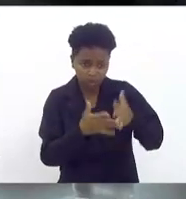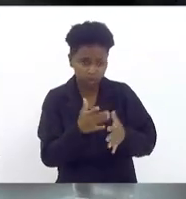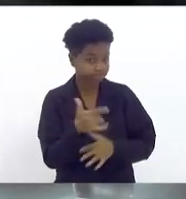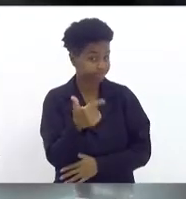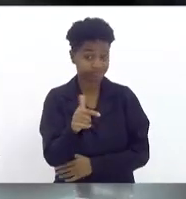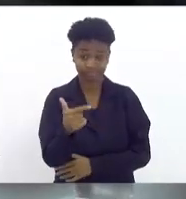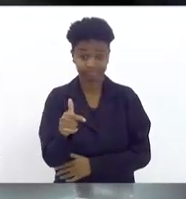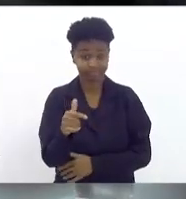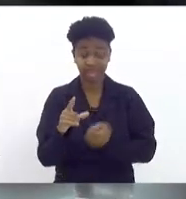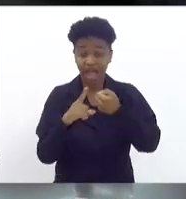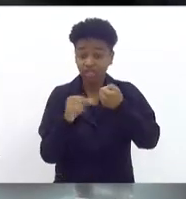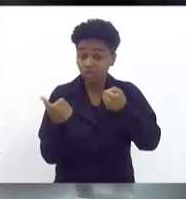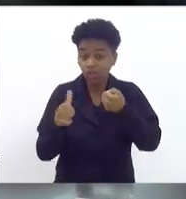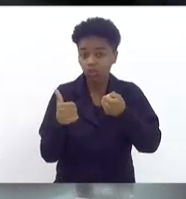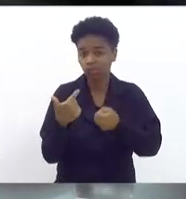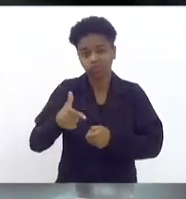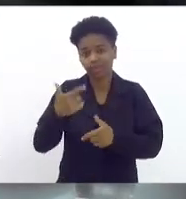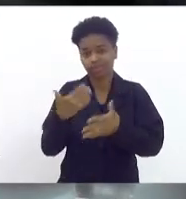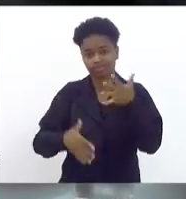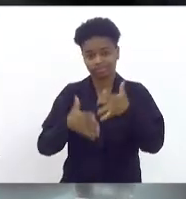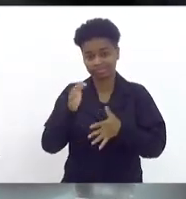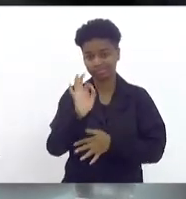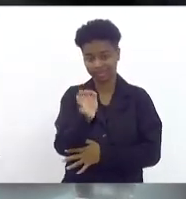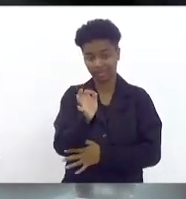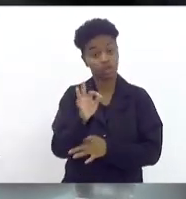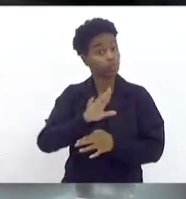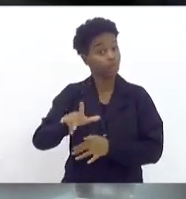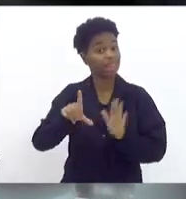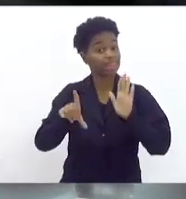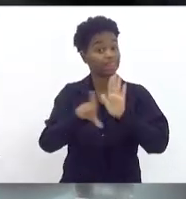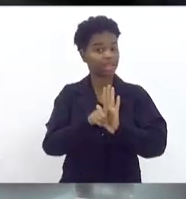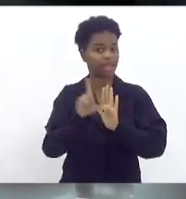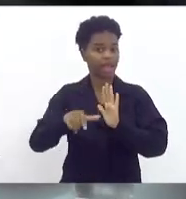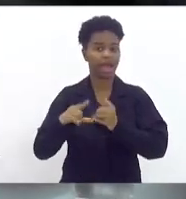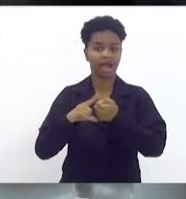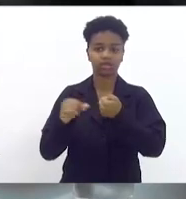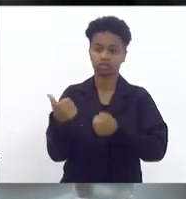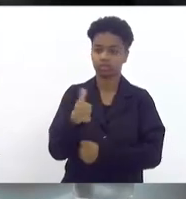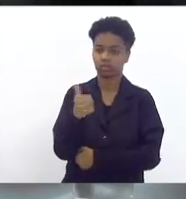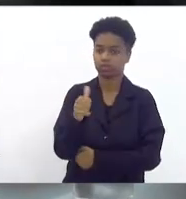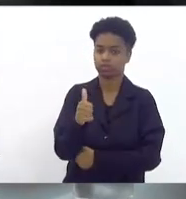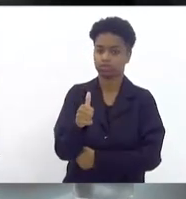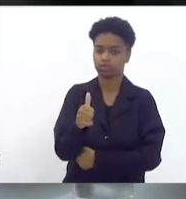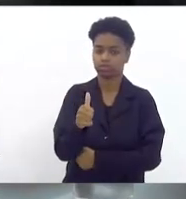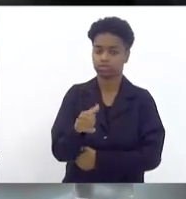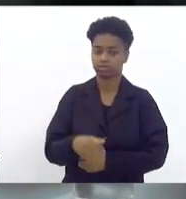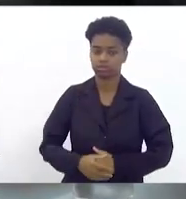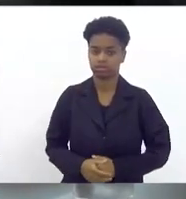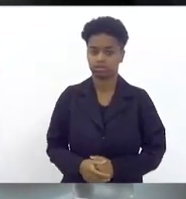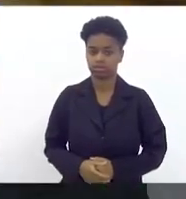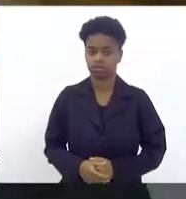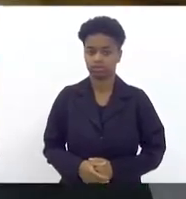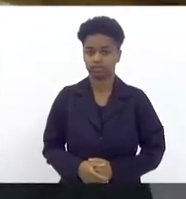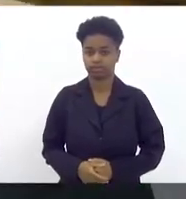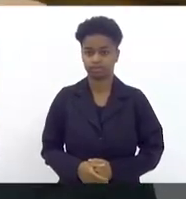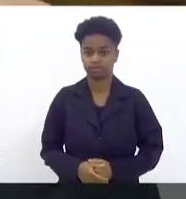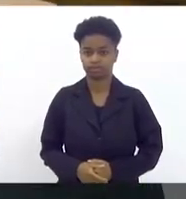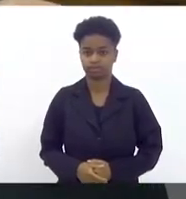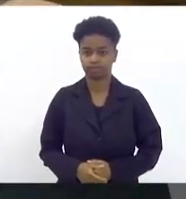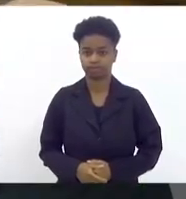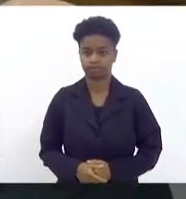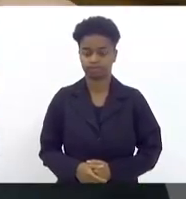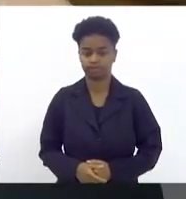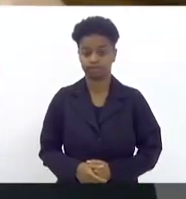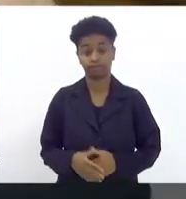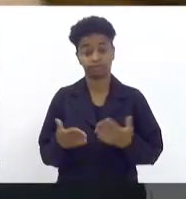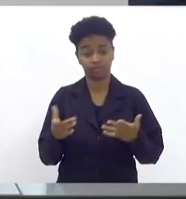Este artigo 11 foi prejudicado. Não é a lei, o artigo 11. Tem razão. Bem, acho que pelo